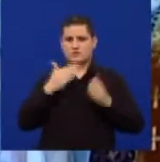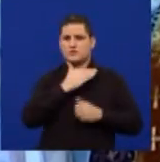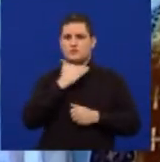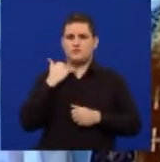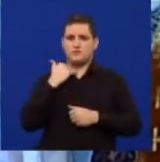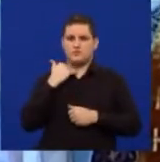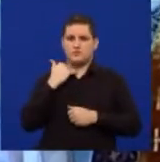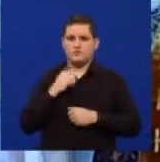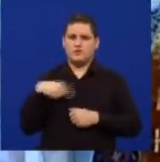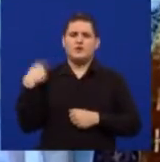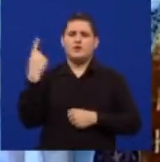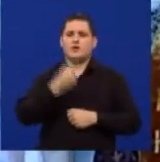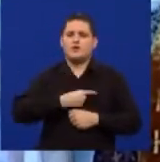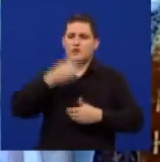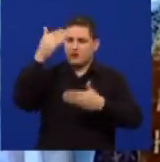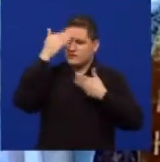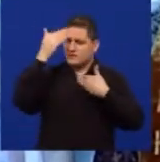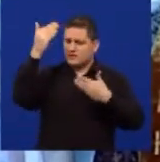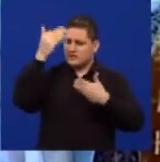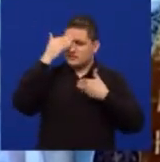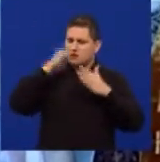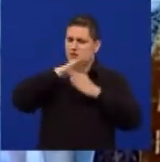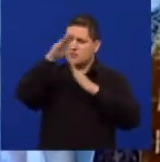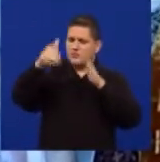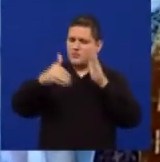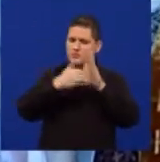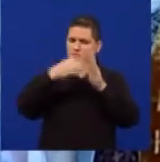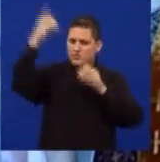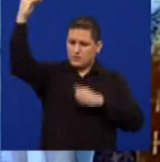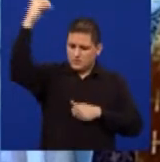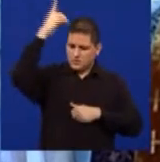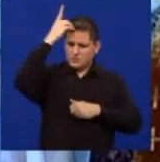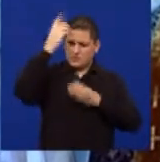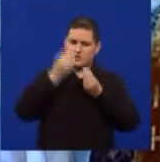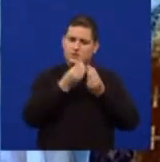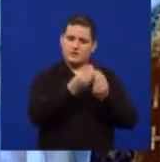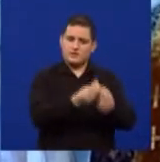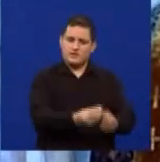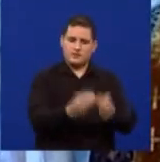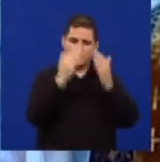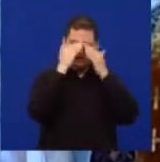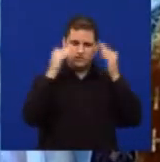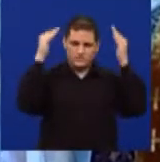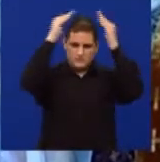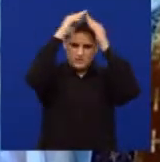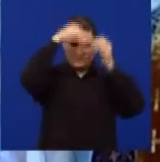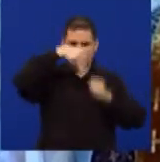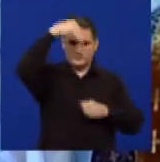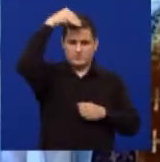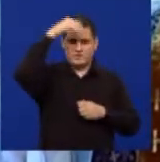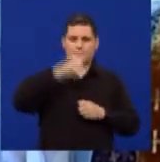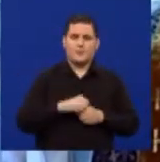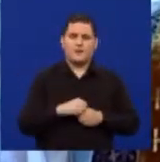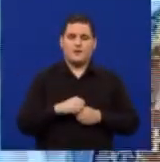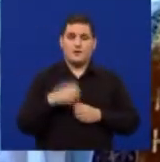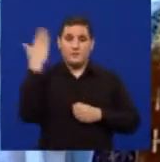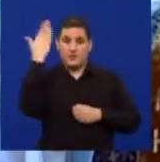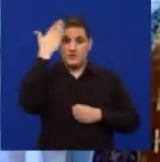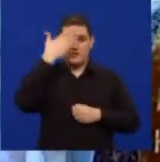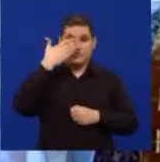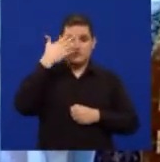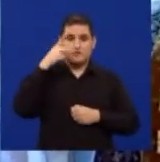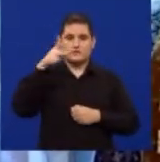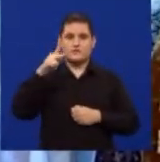damos graças por todos os dons que lhe concedestes na sua vida mortal, para que fossem sinais de vossa bondade e